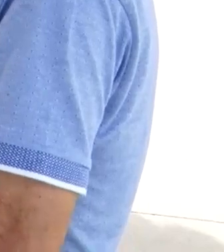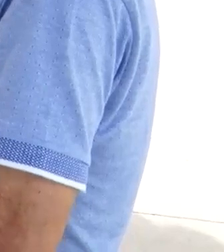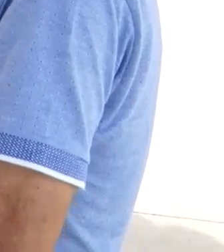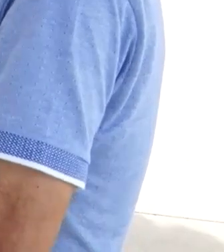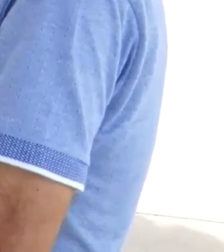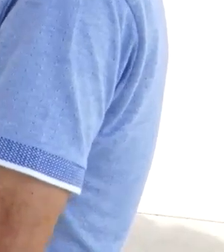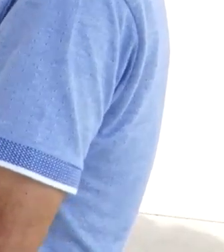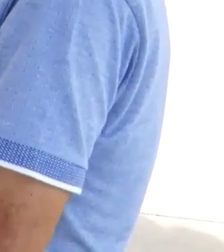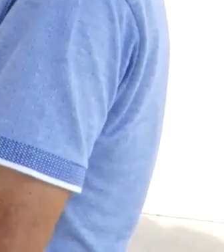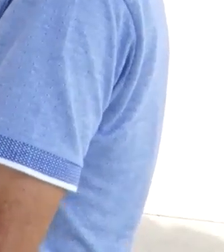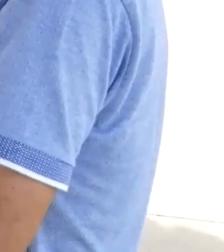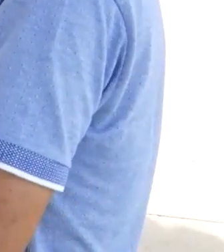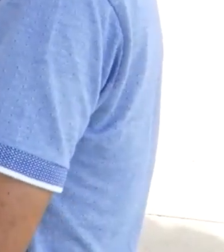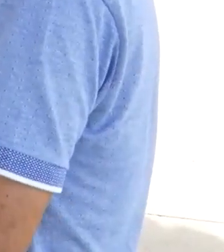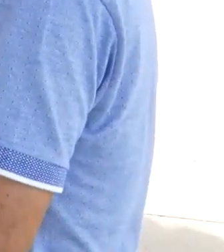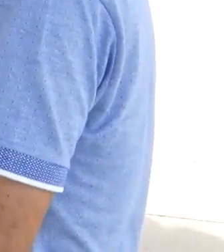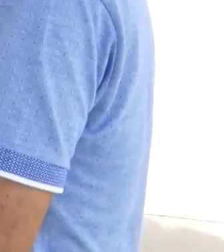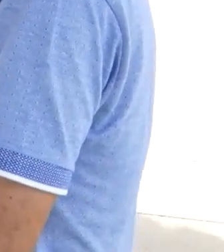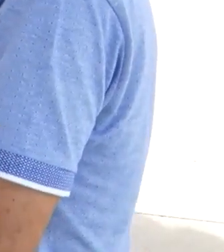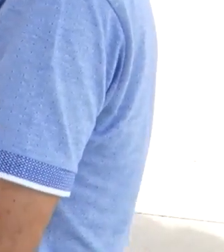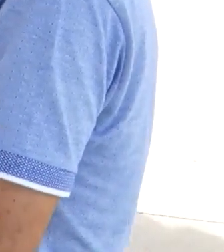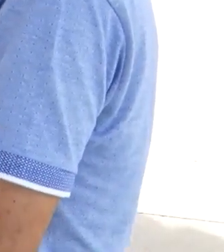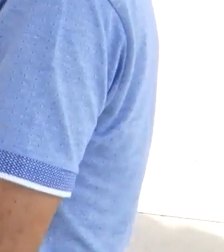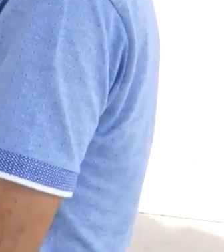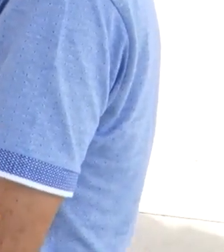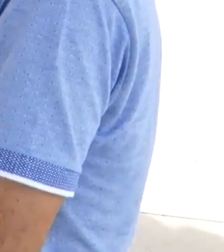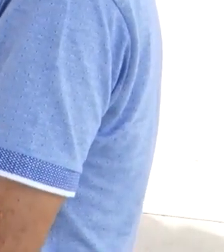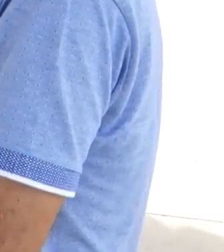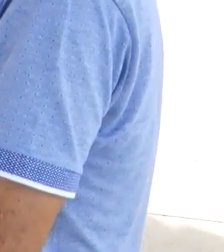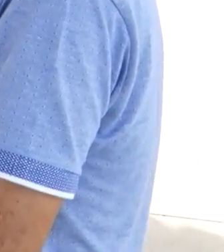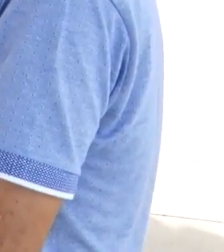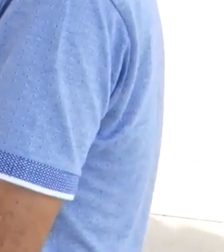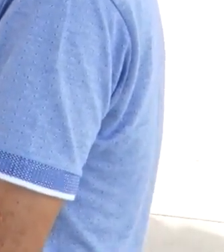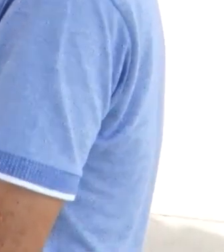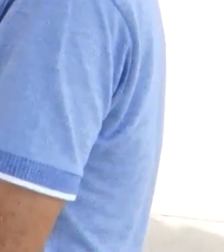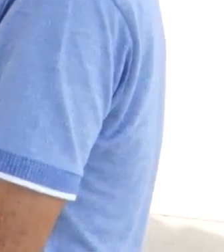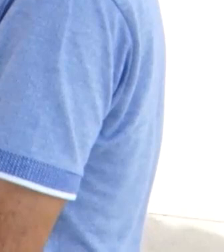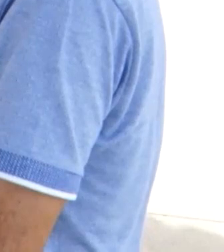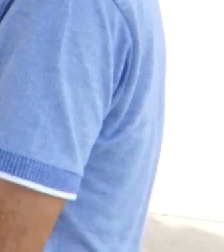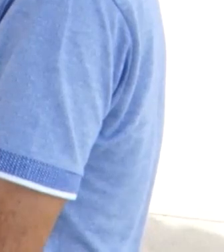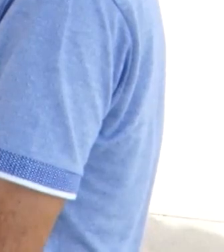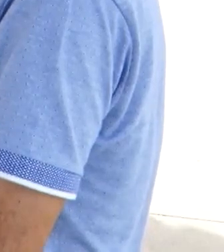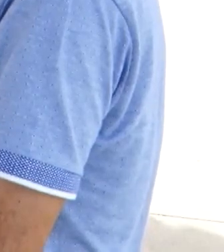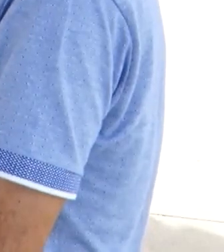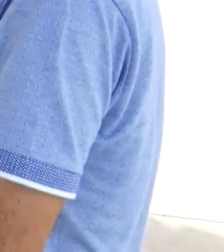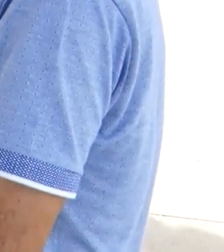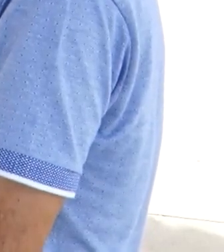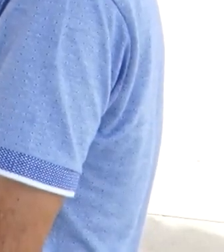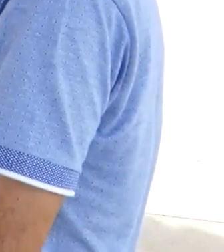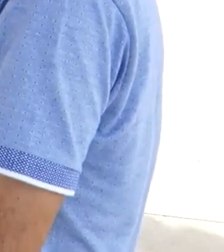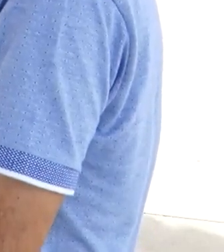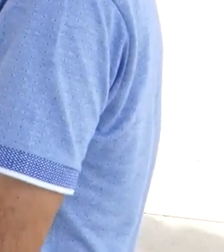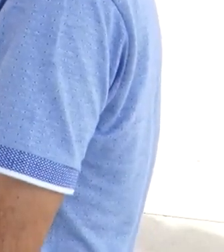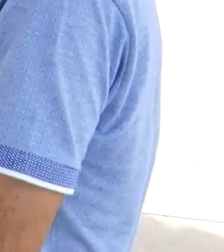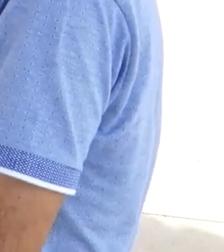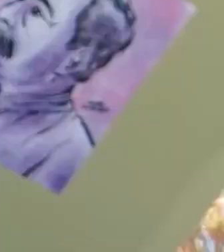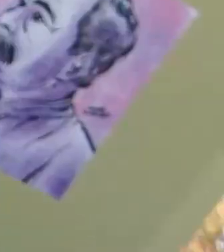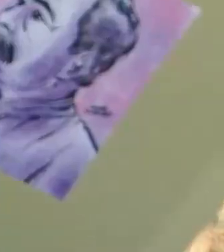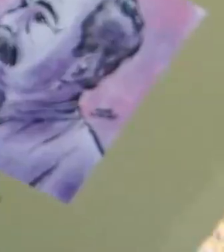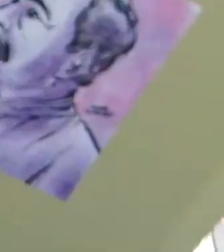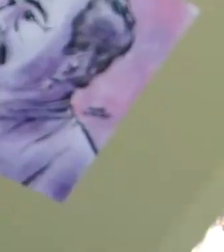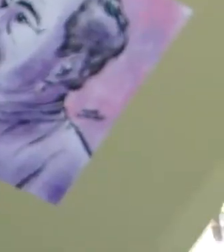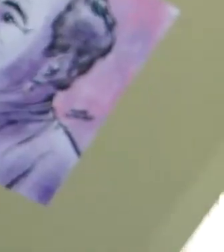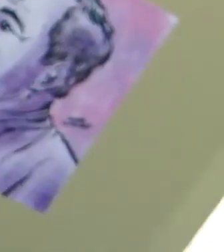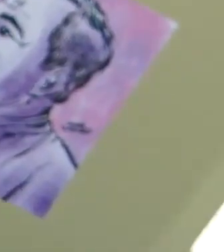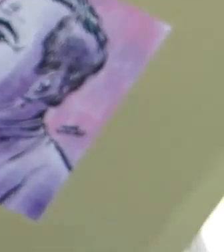cada conto e reconto for momento de diálogo aberto e crítico com compromisso e responsabilidade de formação de